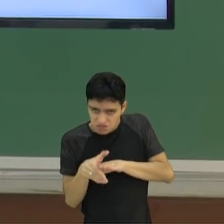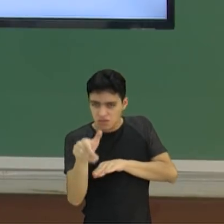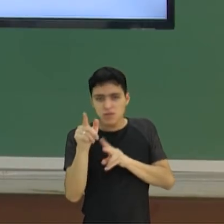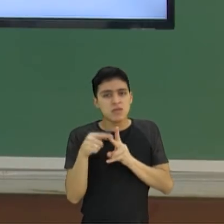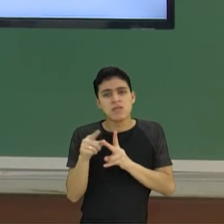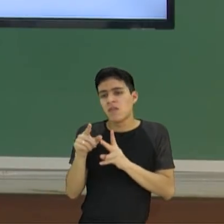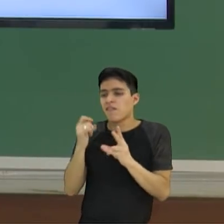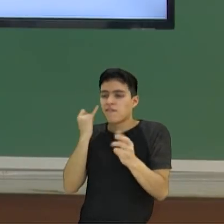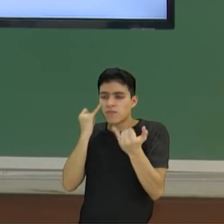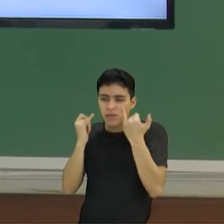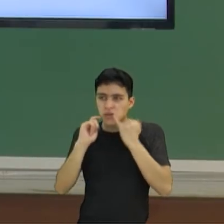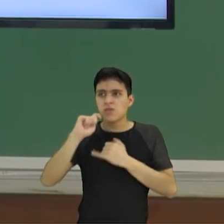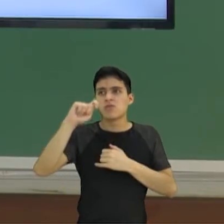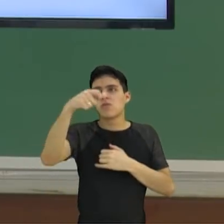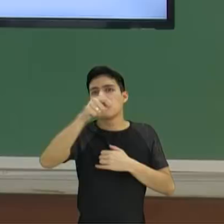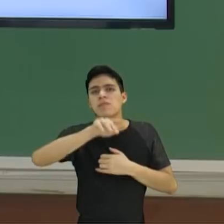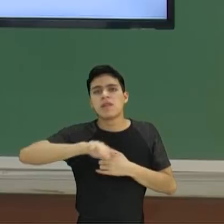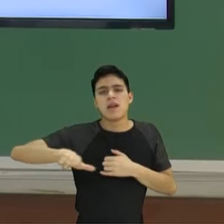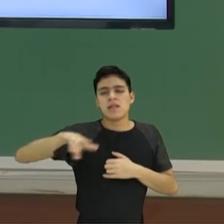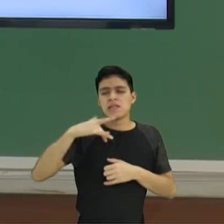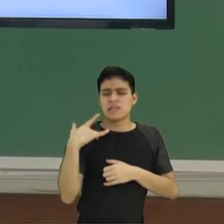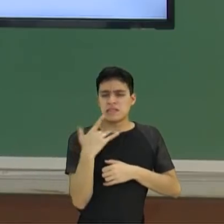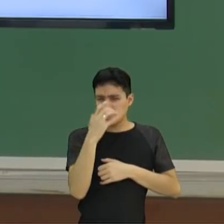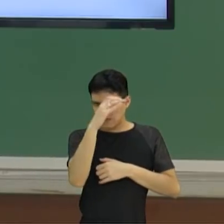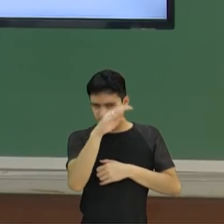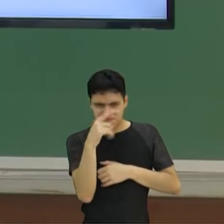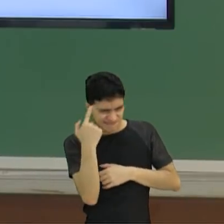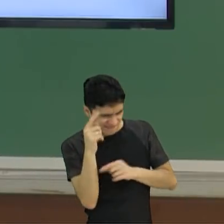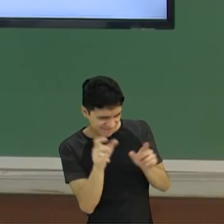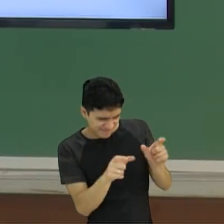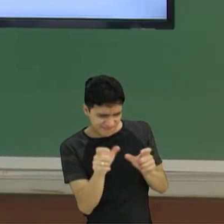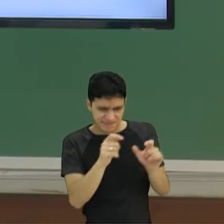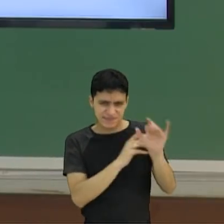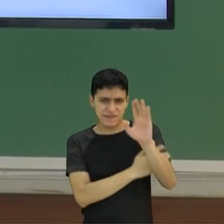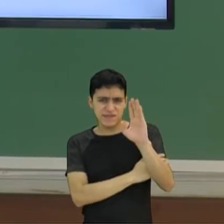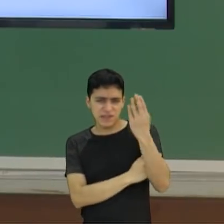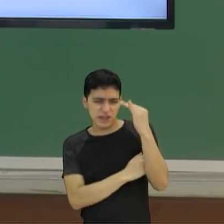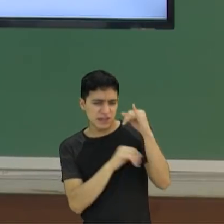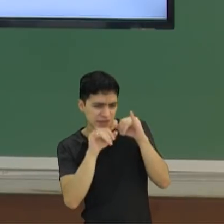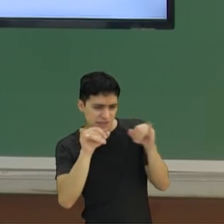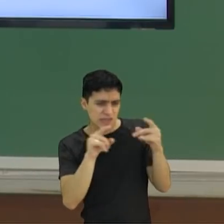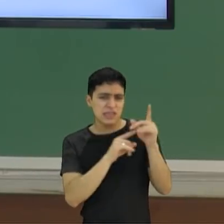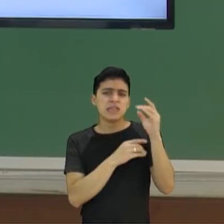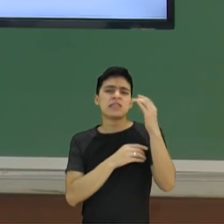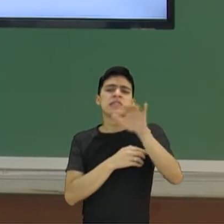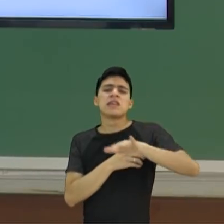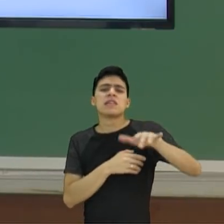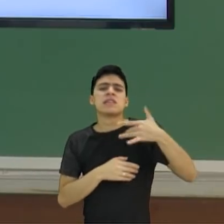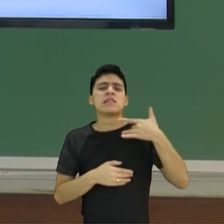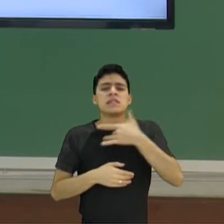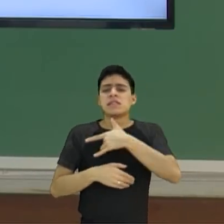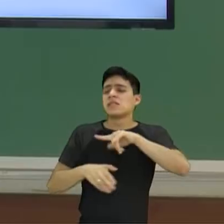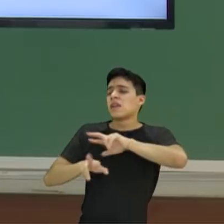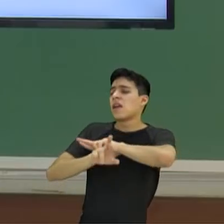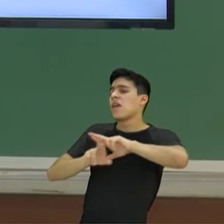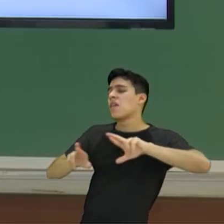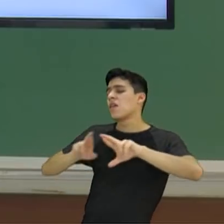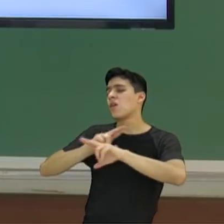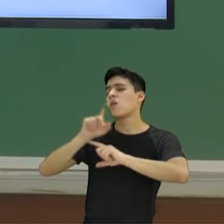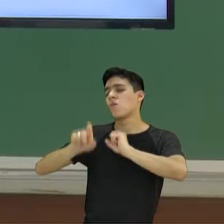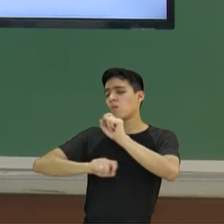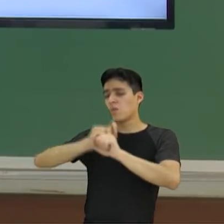sobre ciência e saúde. Essas palavras, fake news, ciências e saúde, tem a ver com o que o